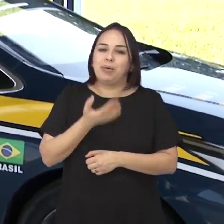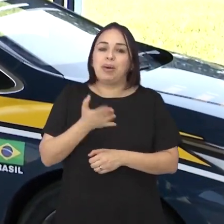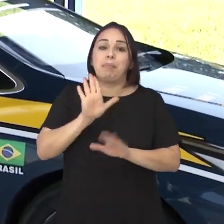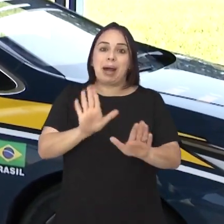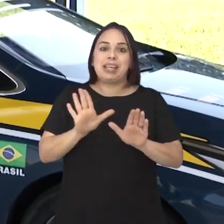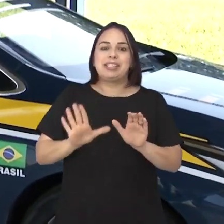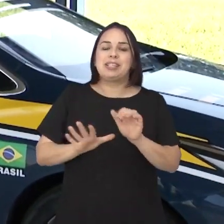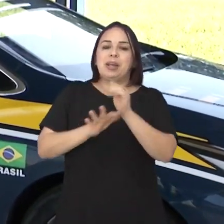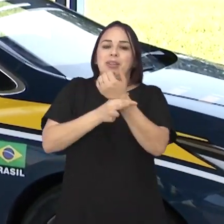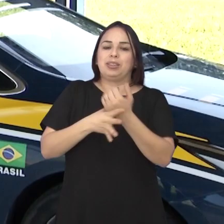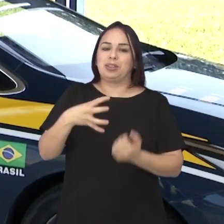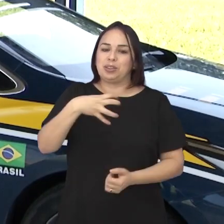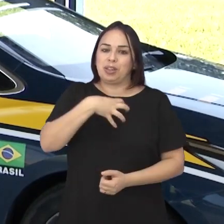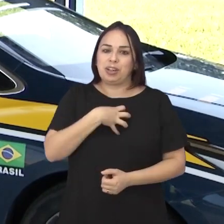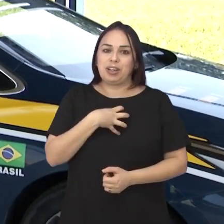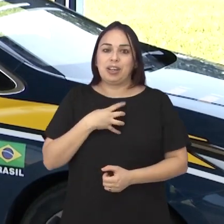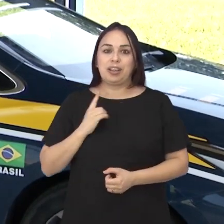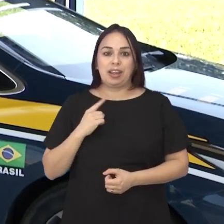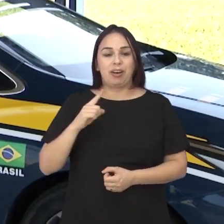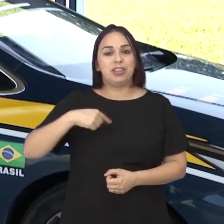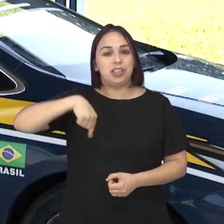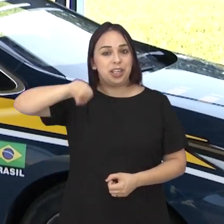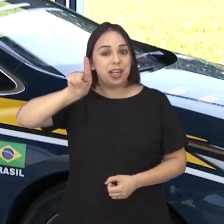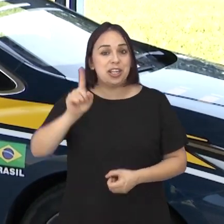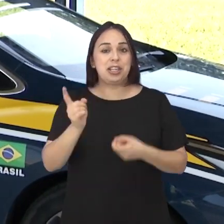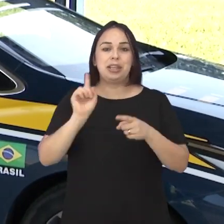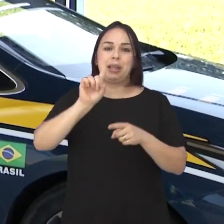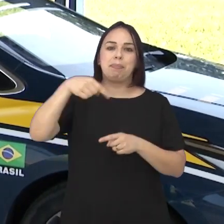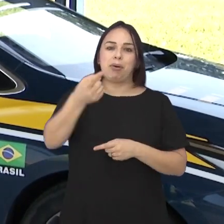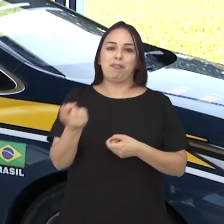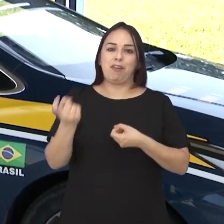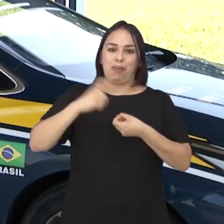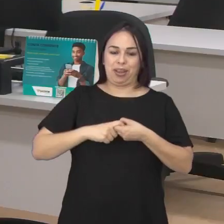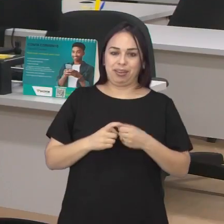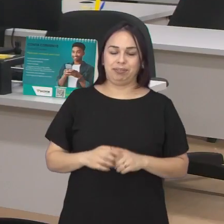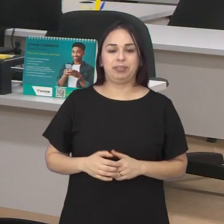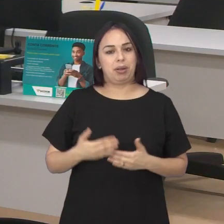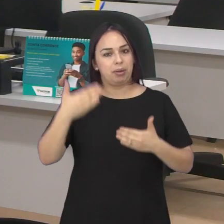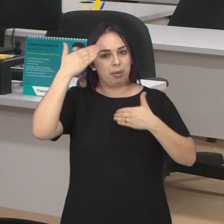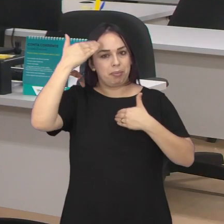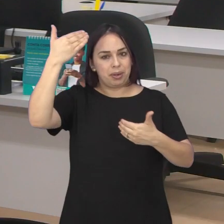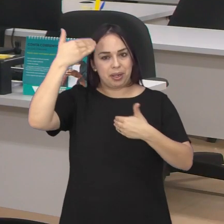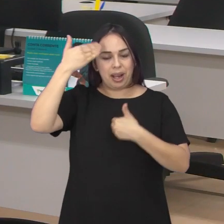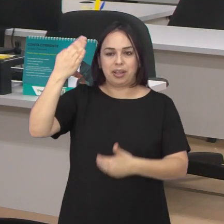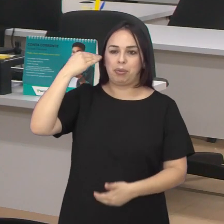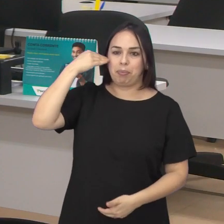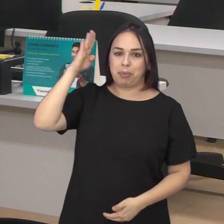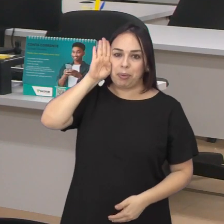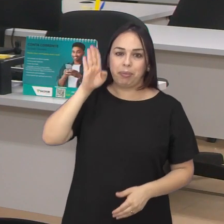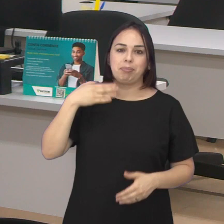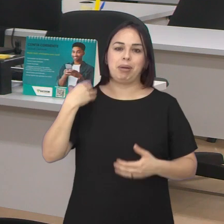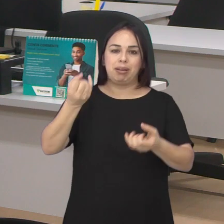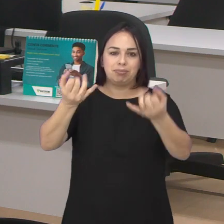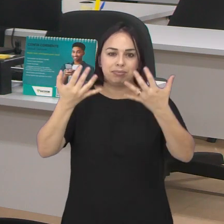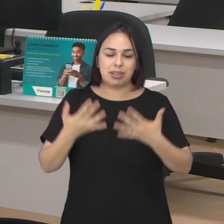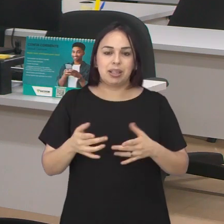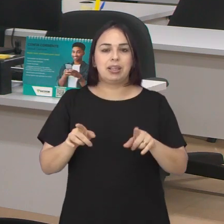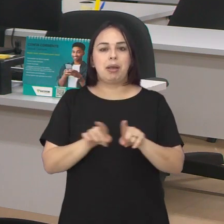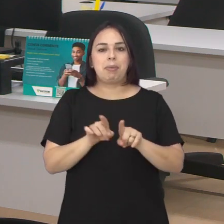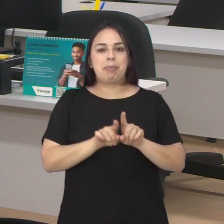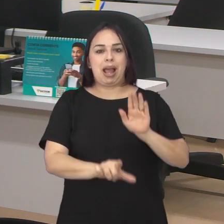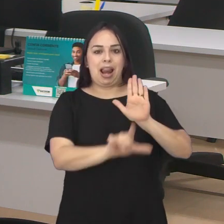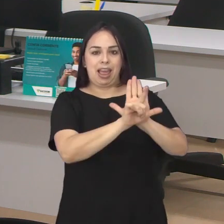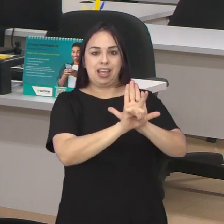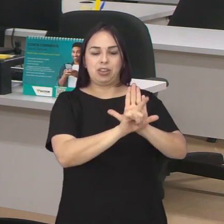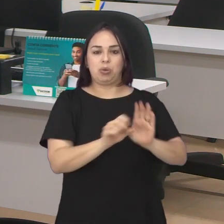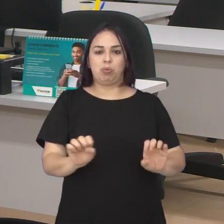uma viagem segura, tanto de ida quanto na volta. Voltamos ao estúdio. Muito obrigado, Bruno, pelas informações. E claro, além da lei